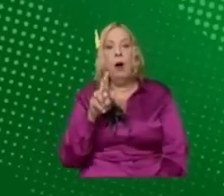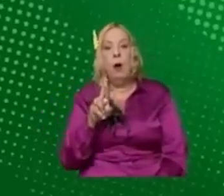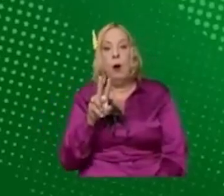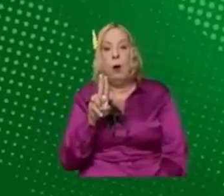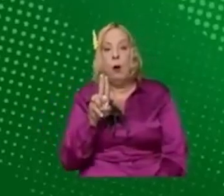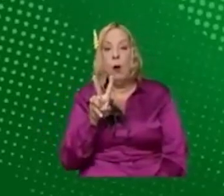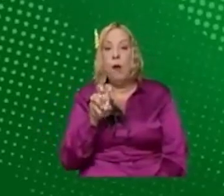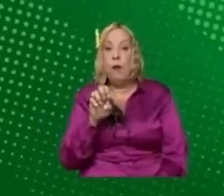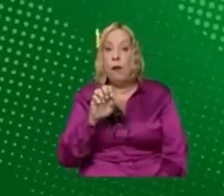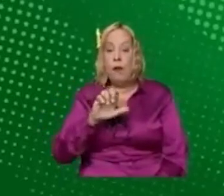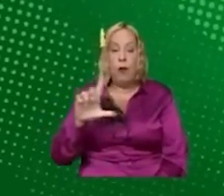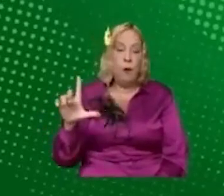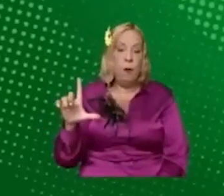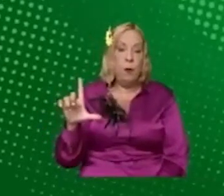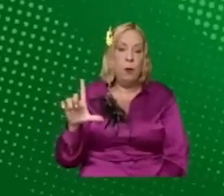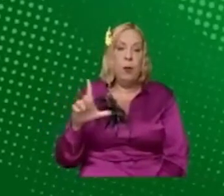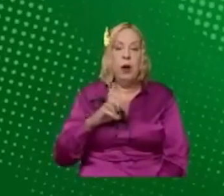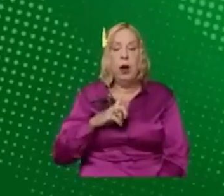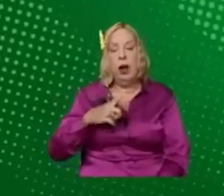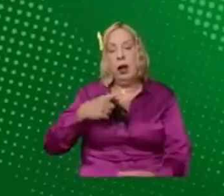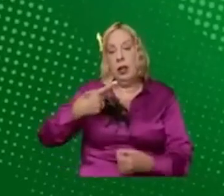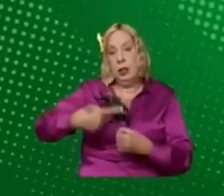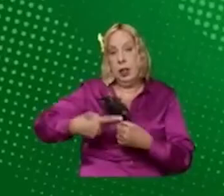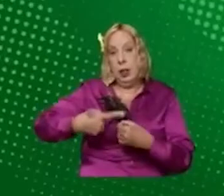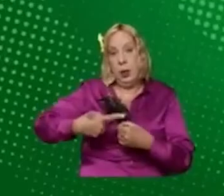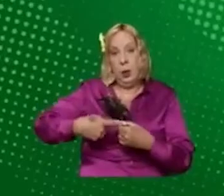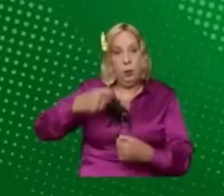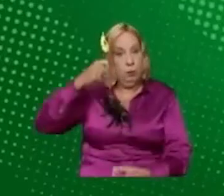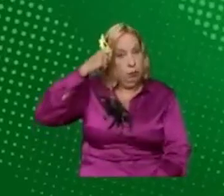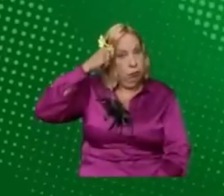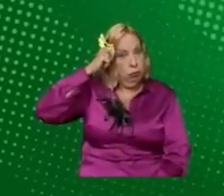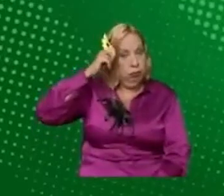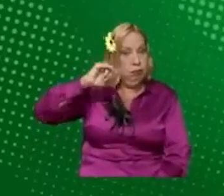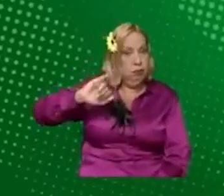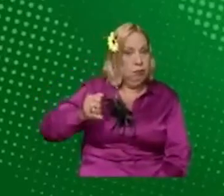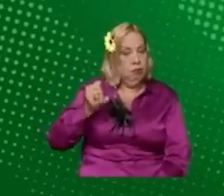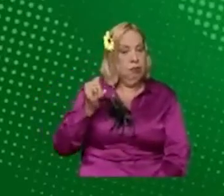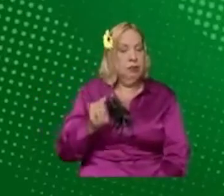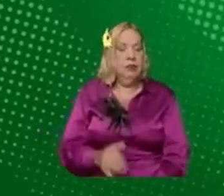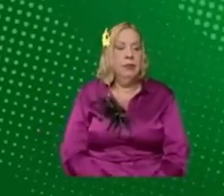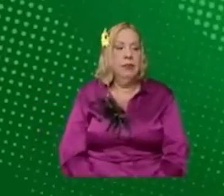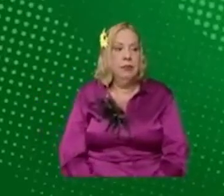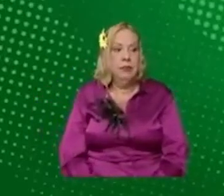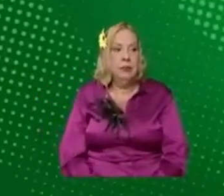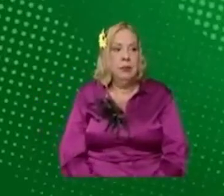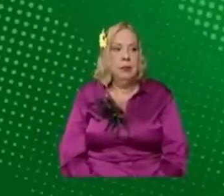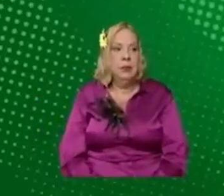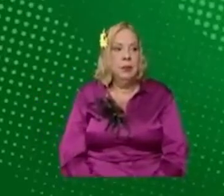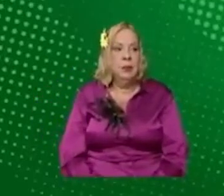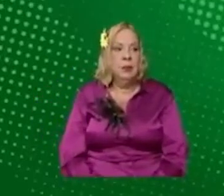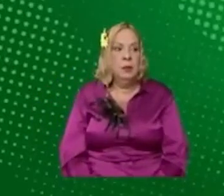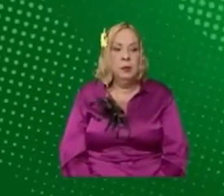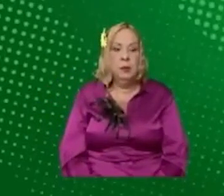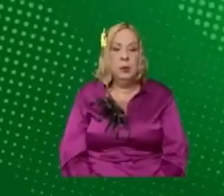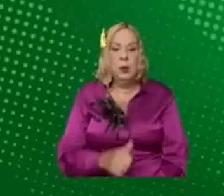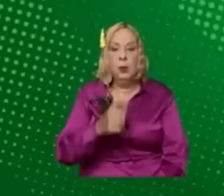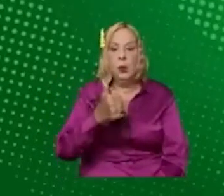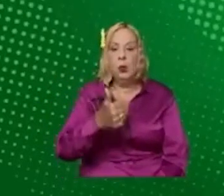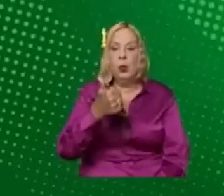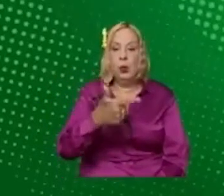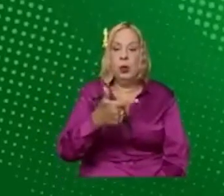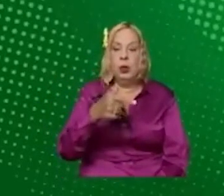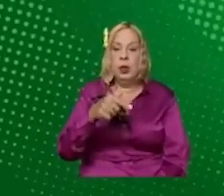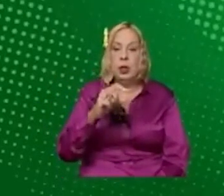Ruvel. É Ruvel, de Japaratuba, Fátima, Pé-Quente, Regional Centro. Temos aqui